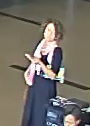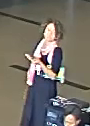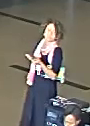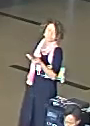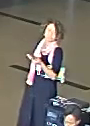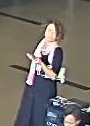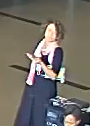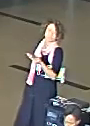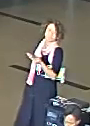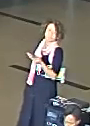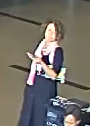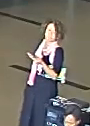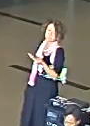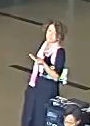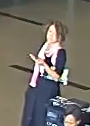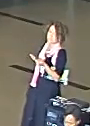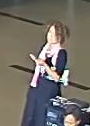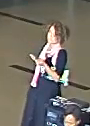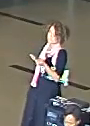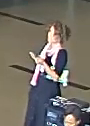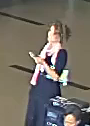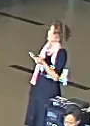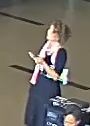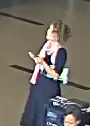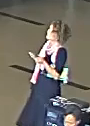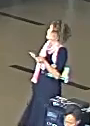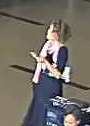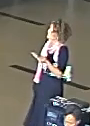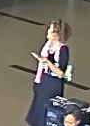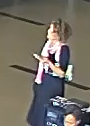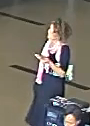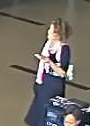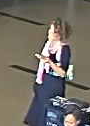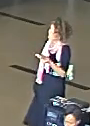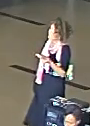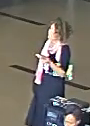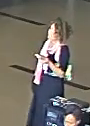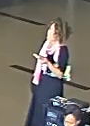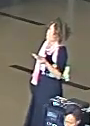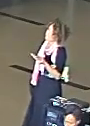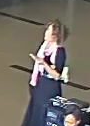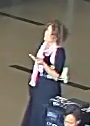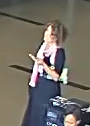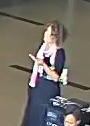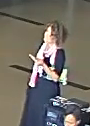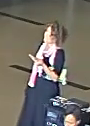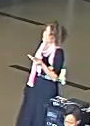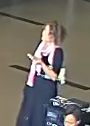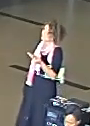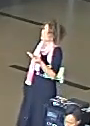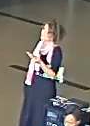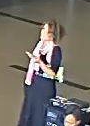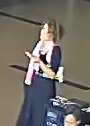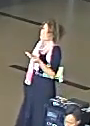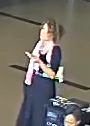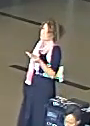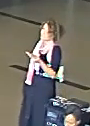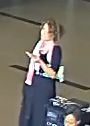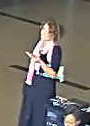aqui o tempo é bem curto Então eu ia falar sobre os nossos direitos como ele foi adquirido através